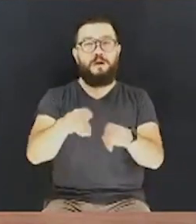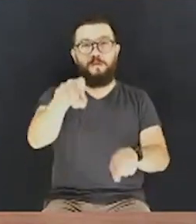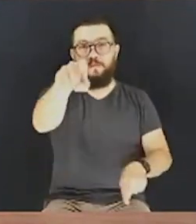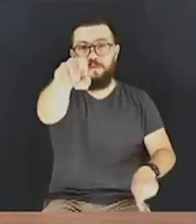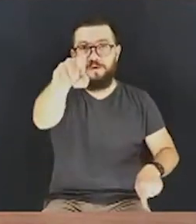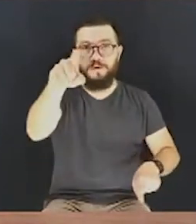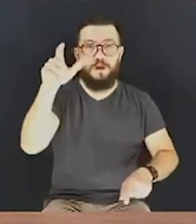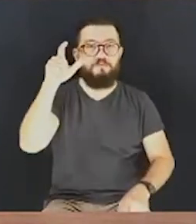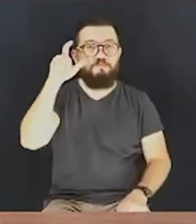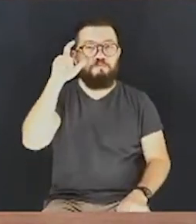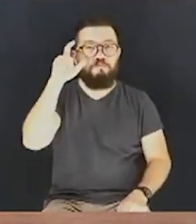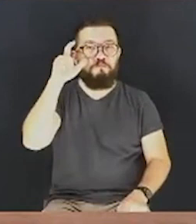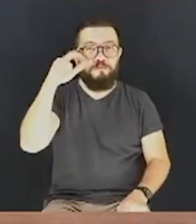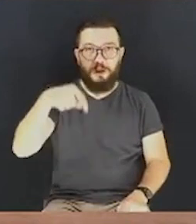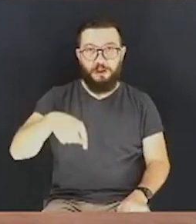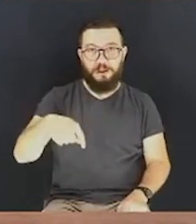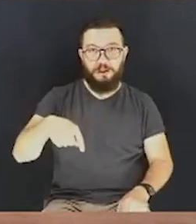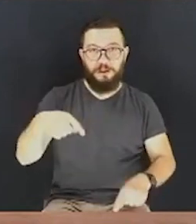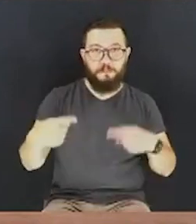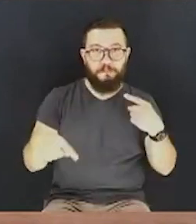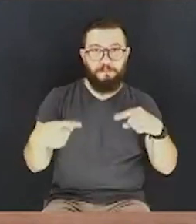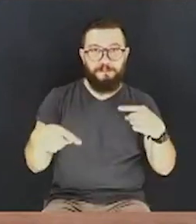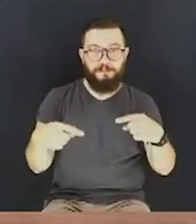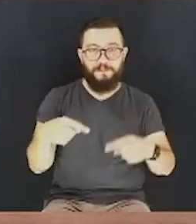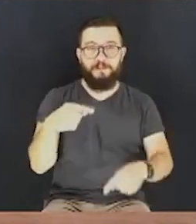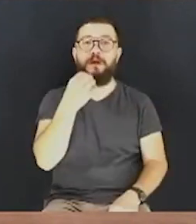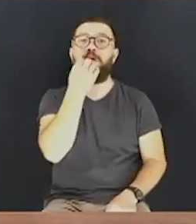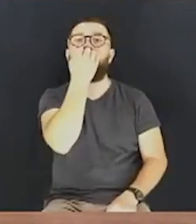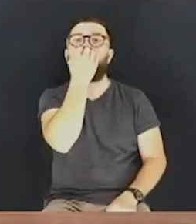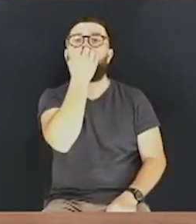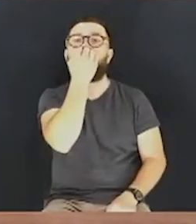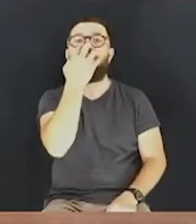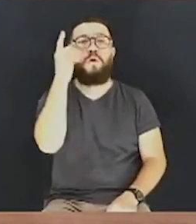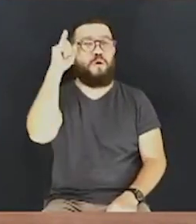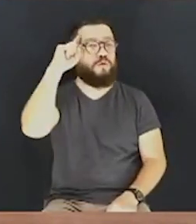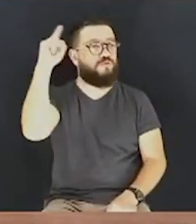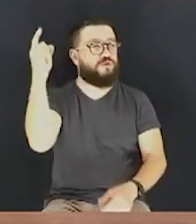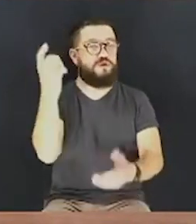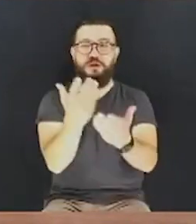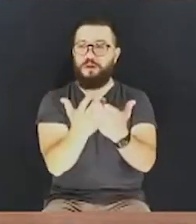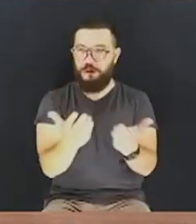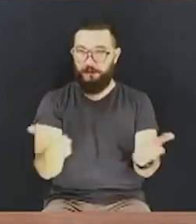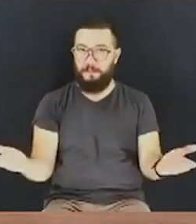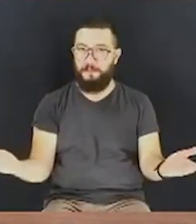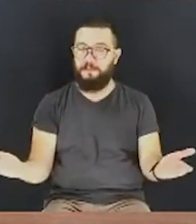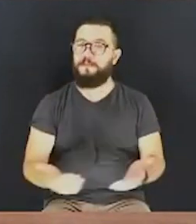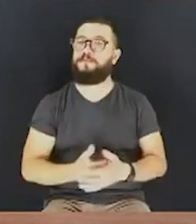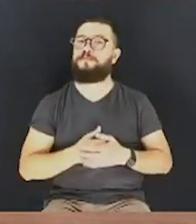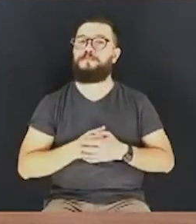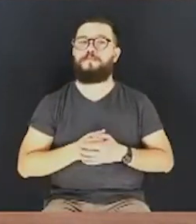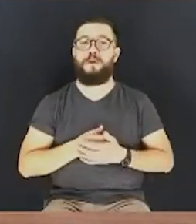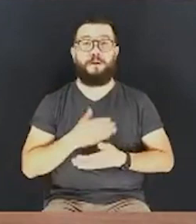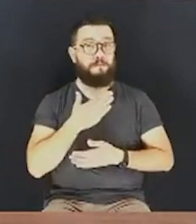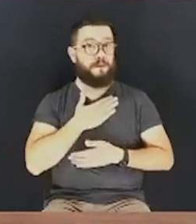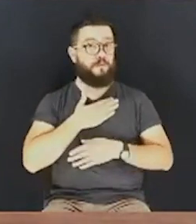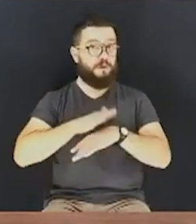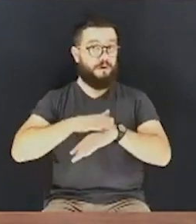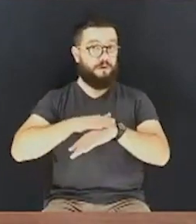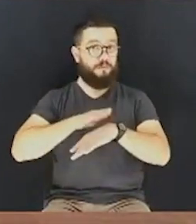dia. Eu quero fazer uso dessa tribuna hoje e desse pouco tempo que tenho para trazer aqui um